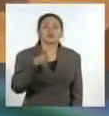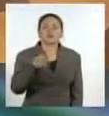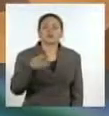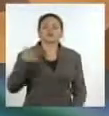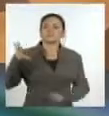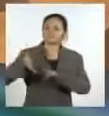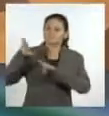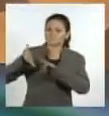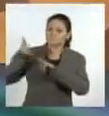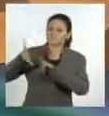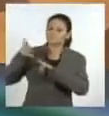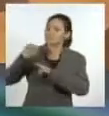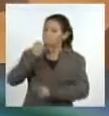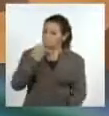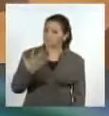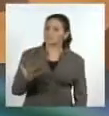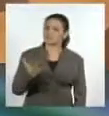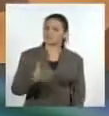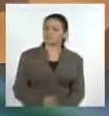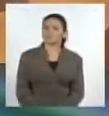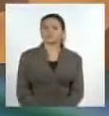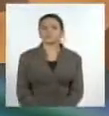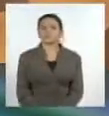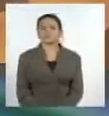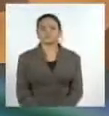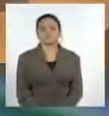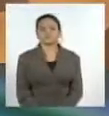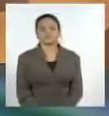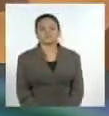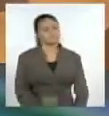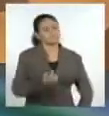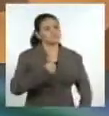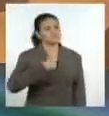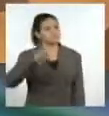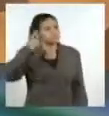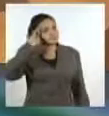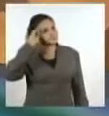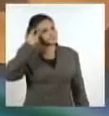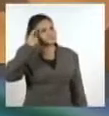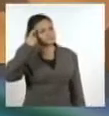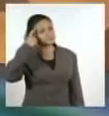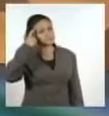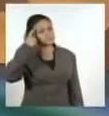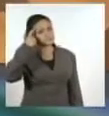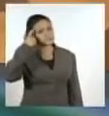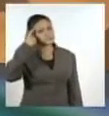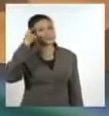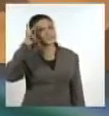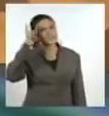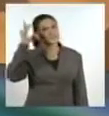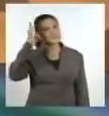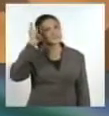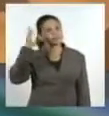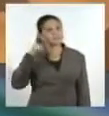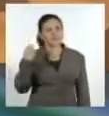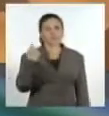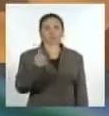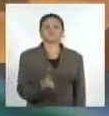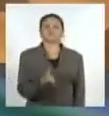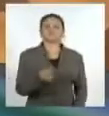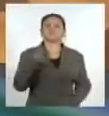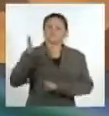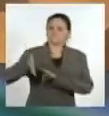oratória muito boa. Então, posso até imaginá-lo na tribuna, fazendo um